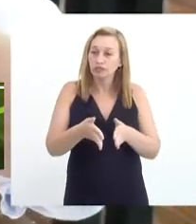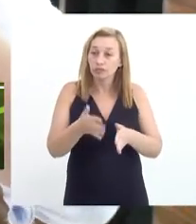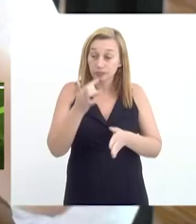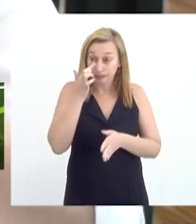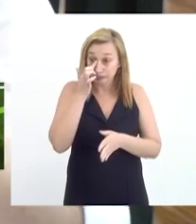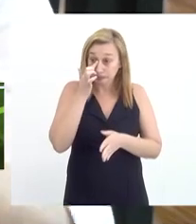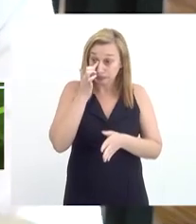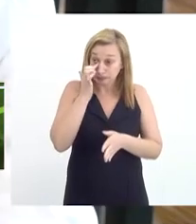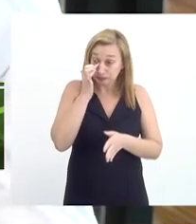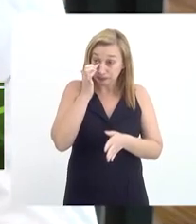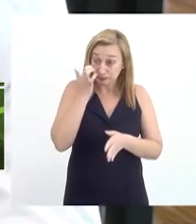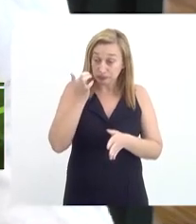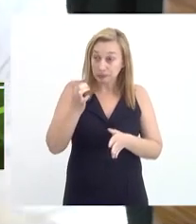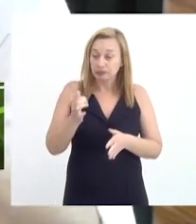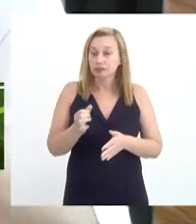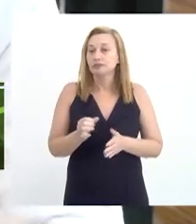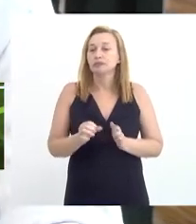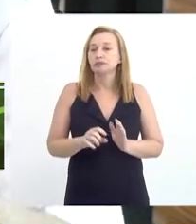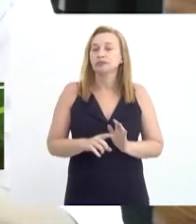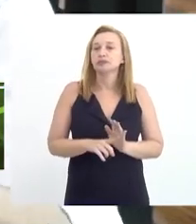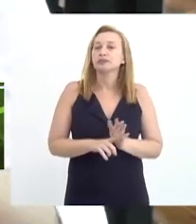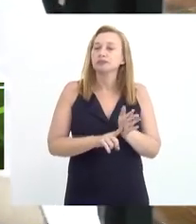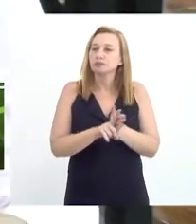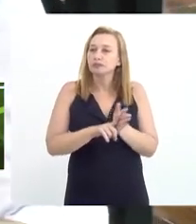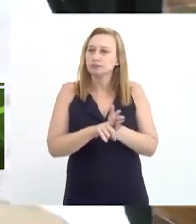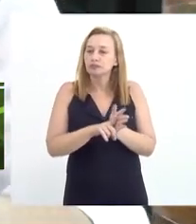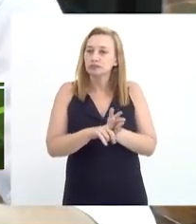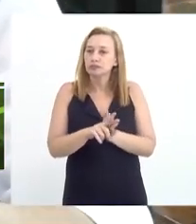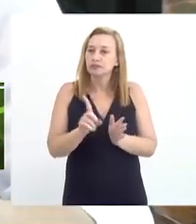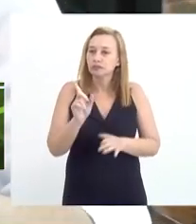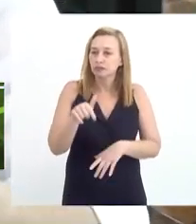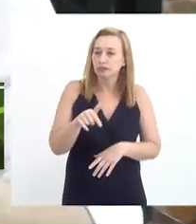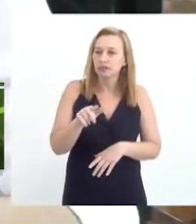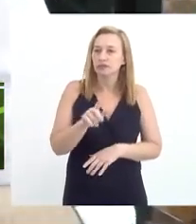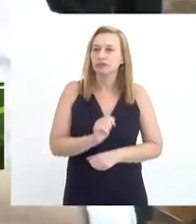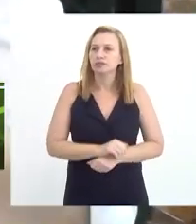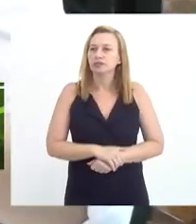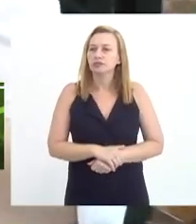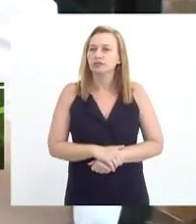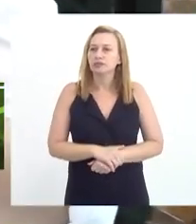recuperação fiscal Que na nossa avaliação É um instrumento De